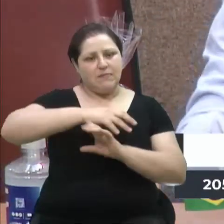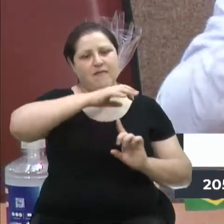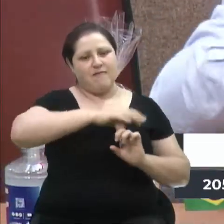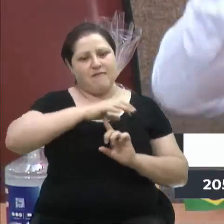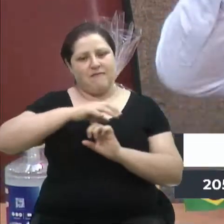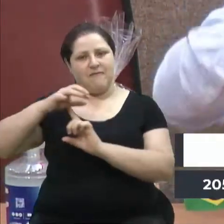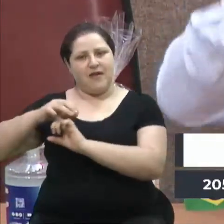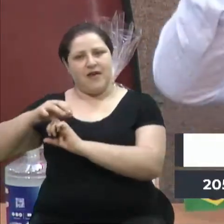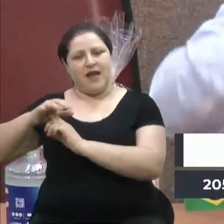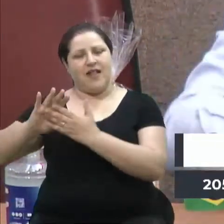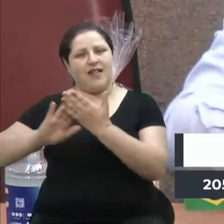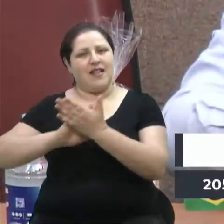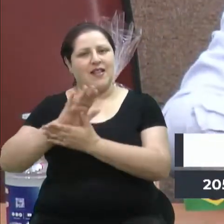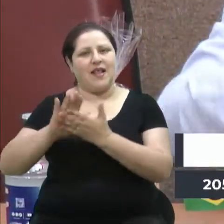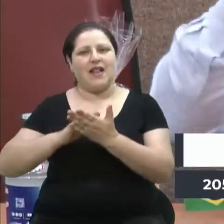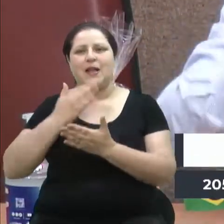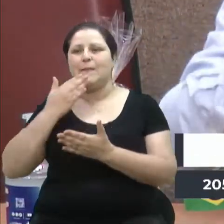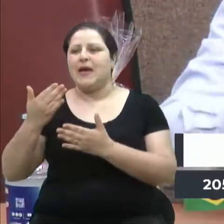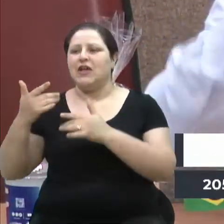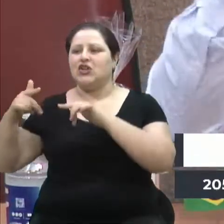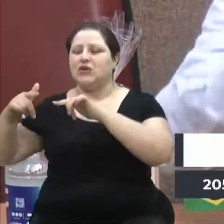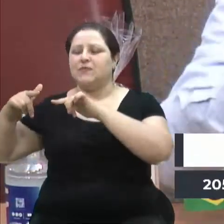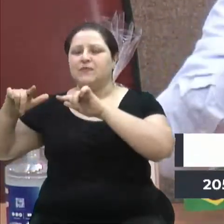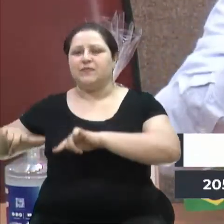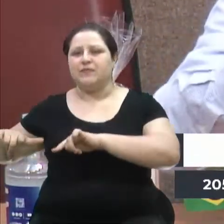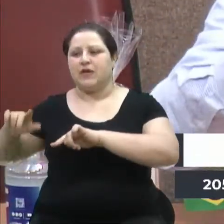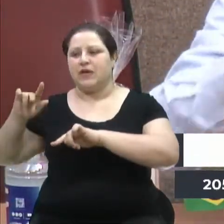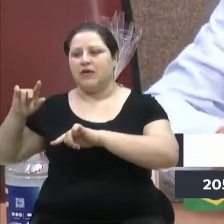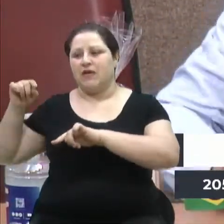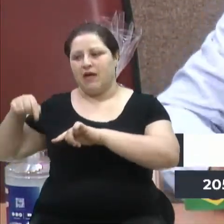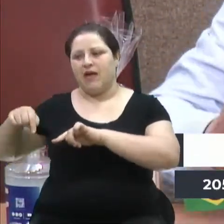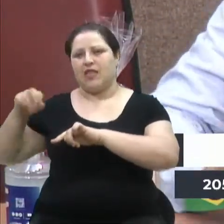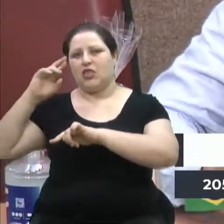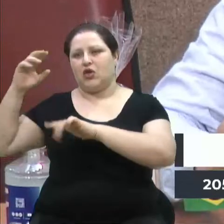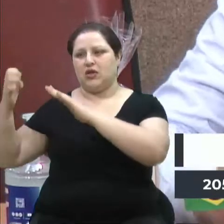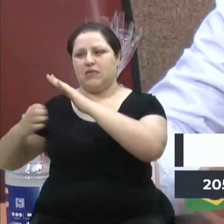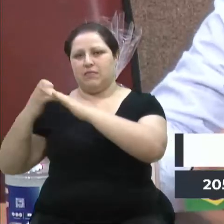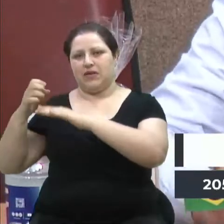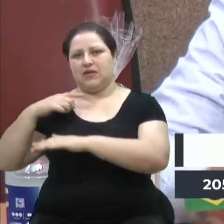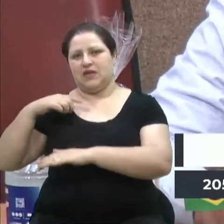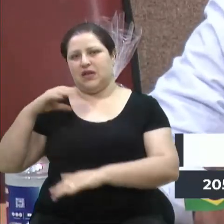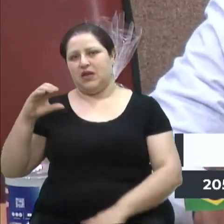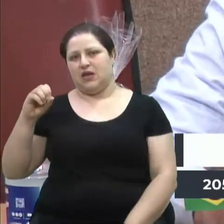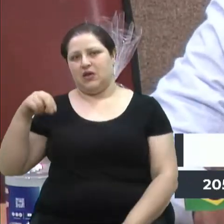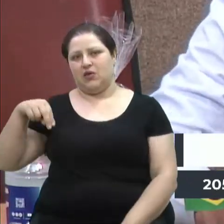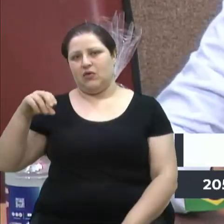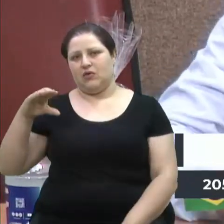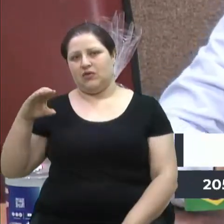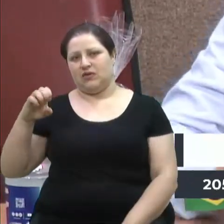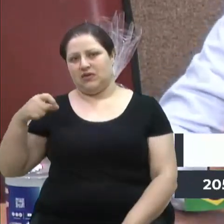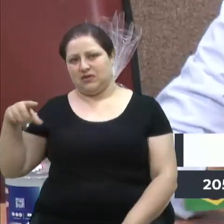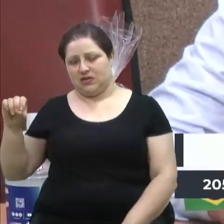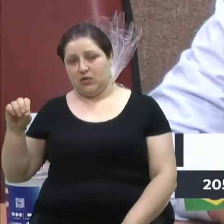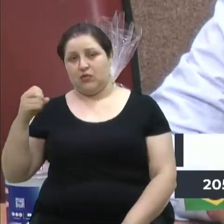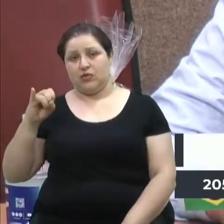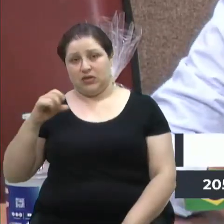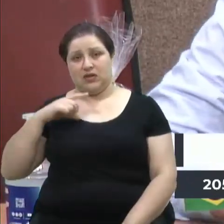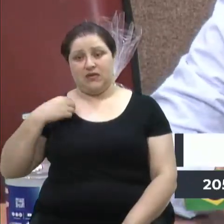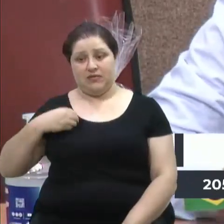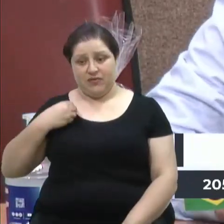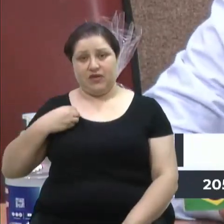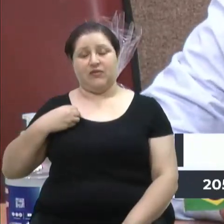sem ter que pedir licença para aquele que tem a concessão Se isso tiver presente no decreto eu estarei aqui